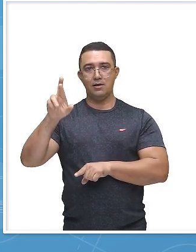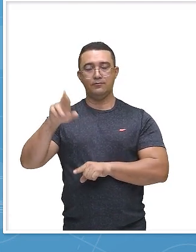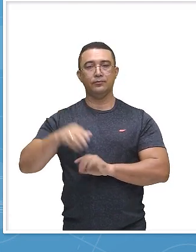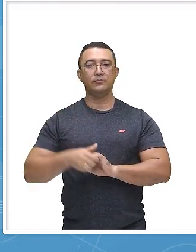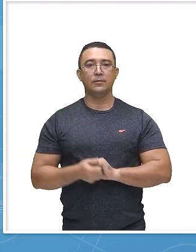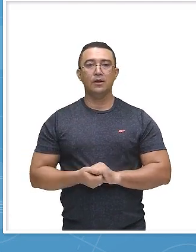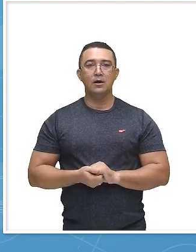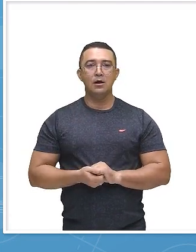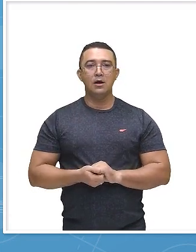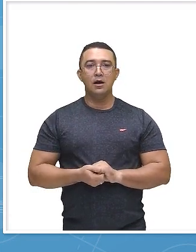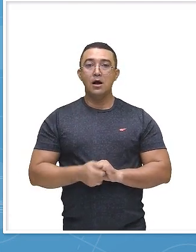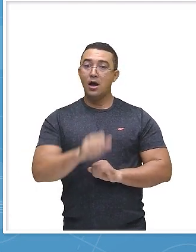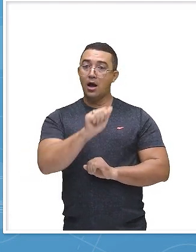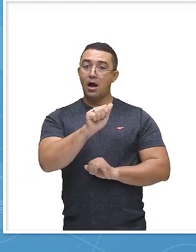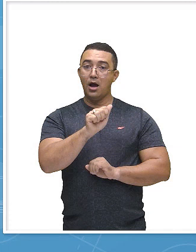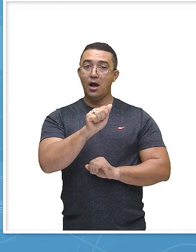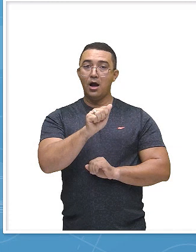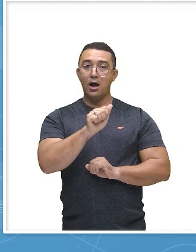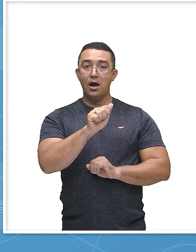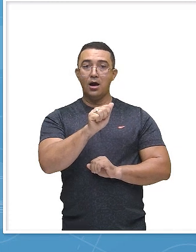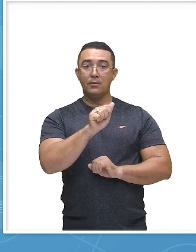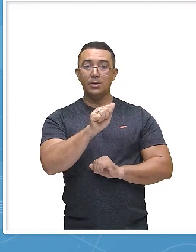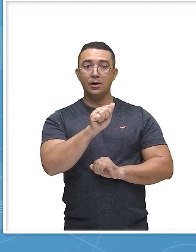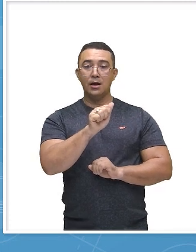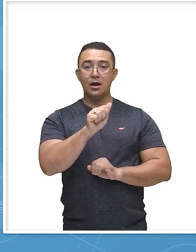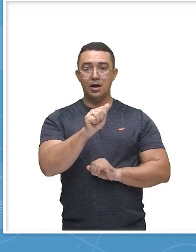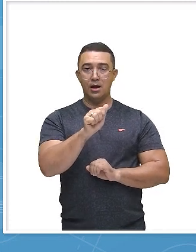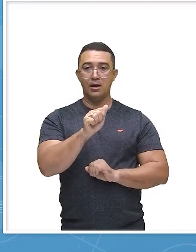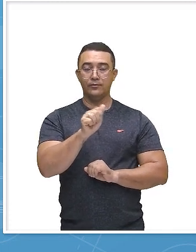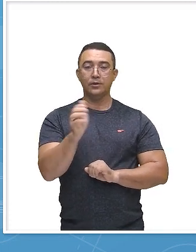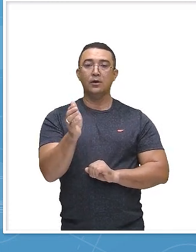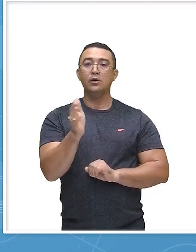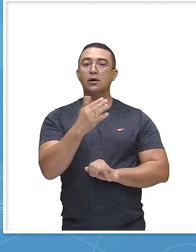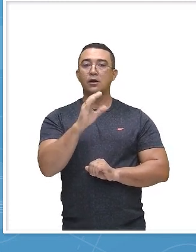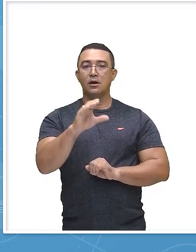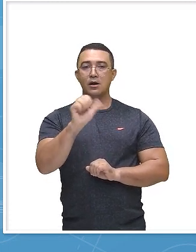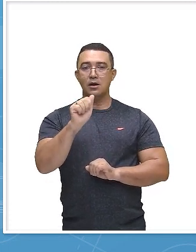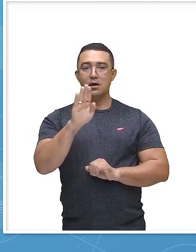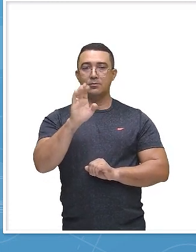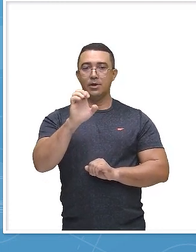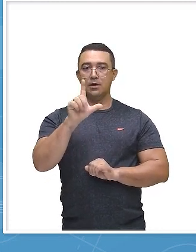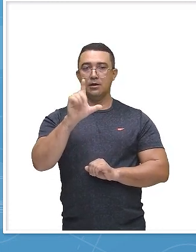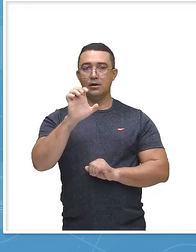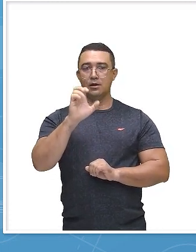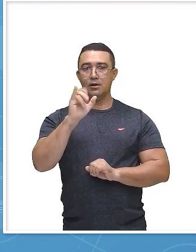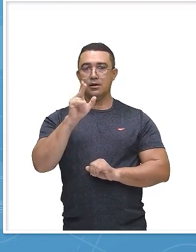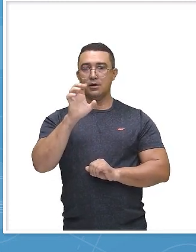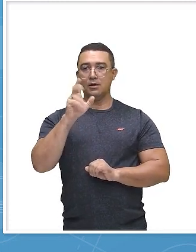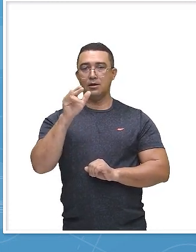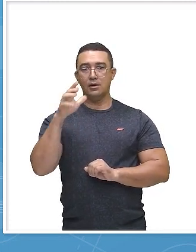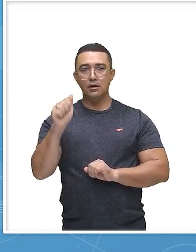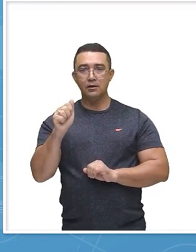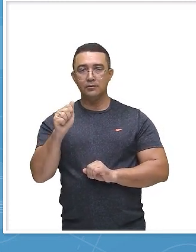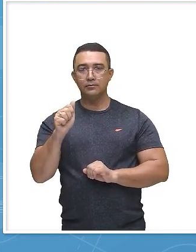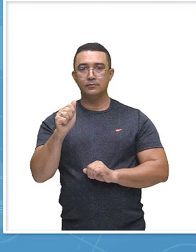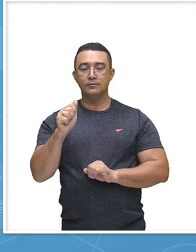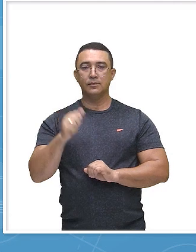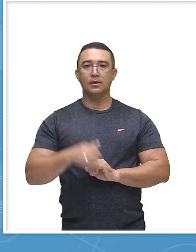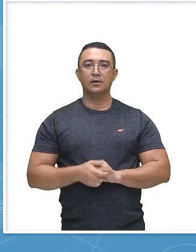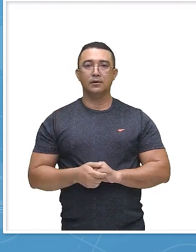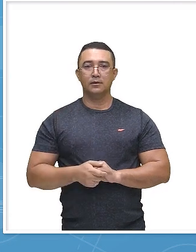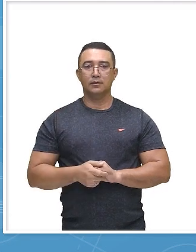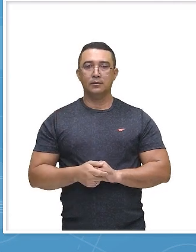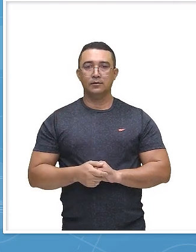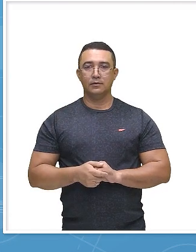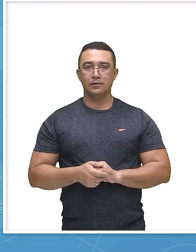artigo definido feminino singular. Já sei que eu tenho apenas um objeto aqui e está me indicando qual é o gênero e o número.